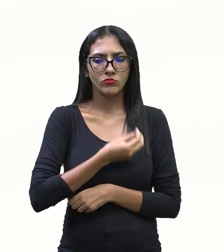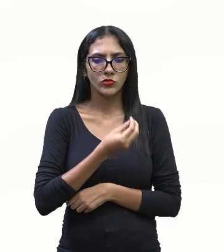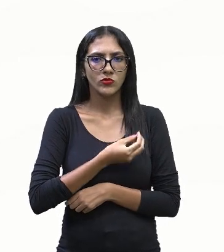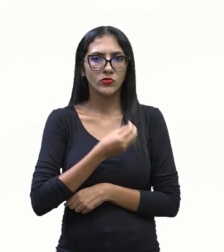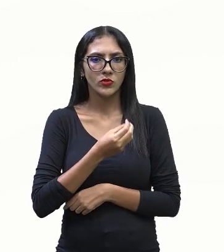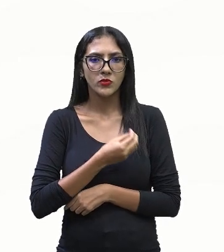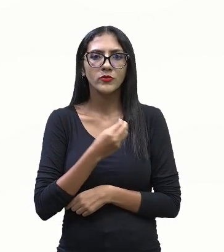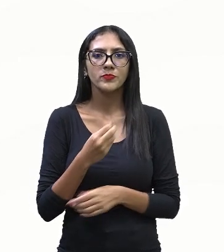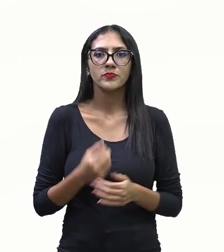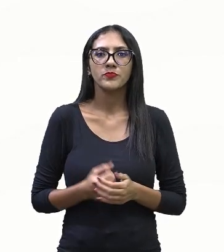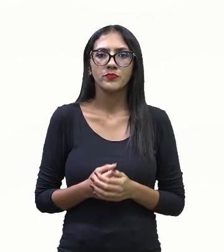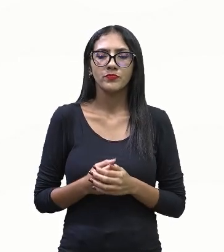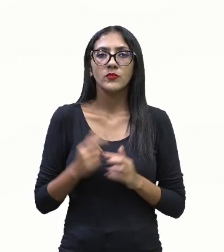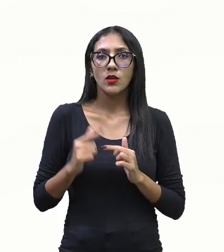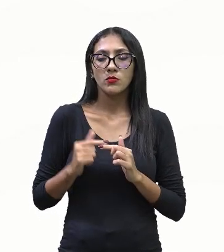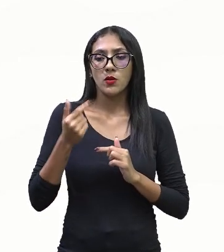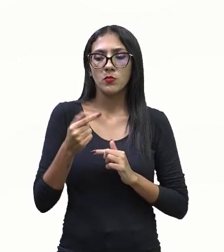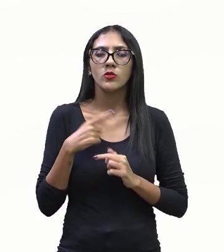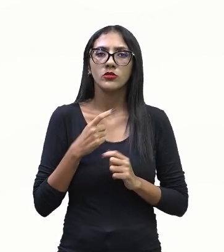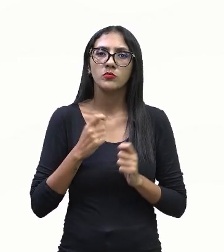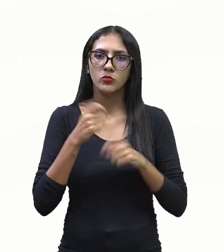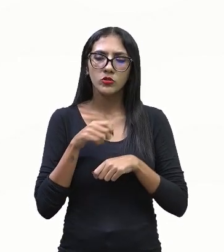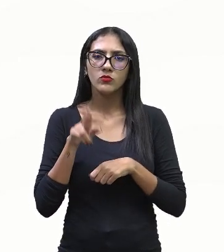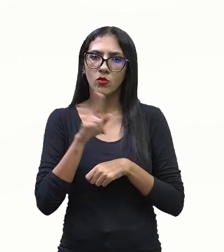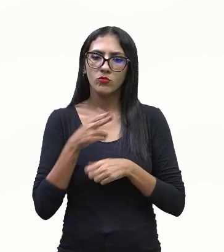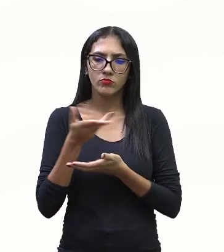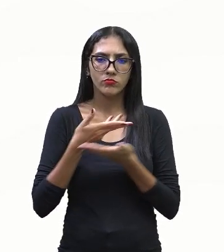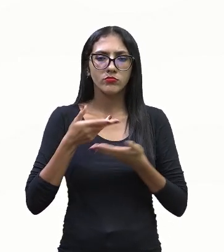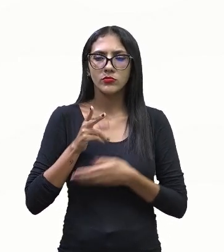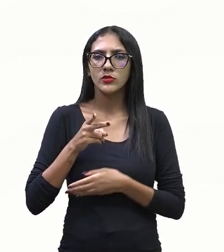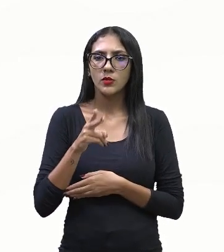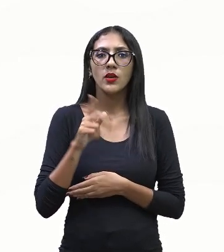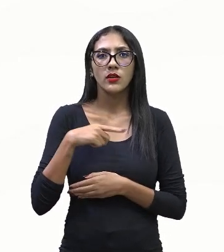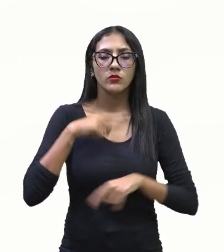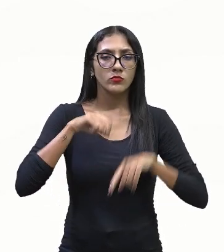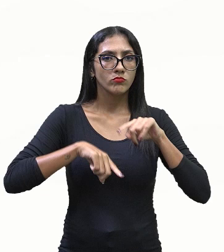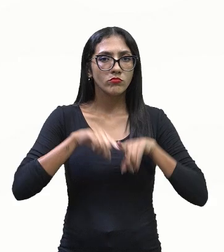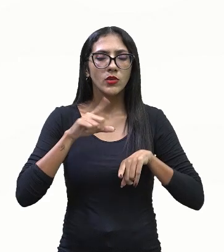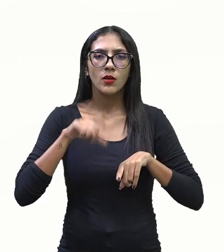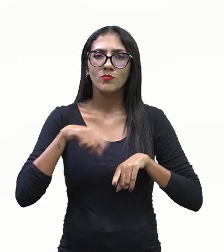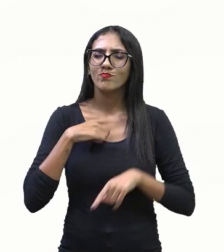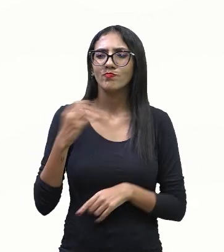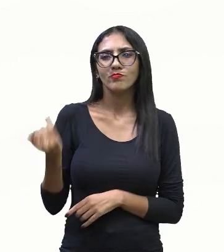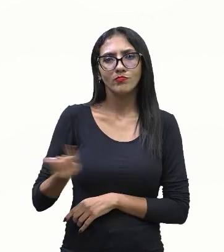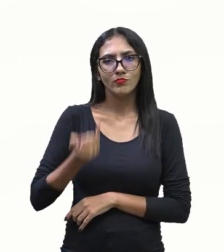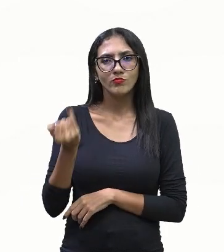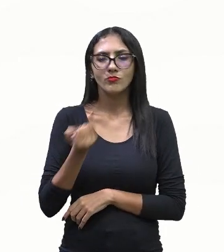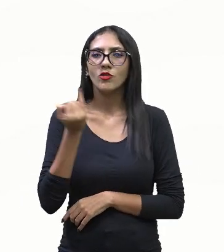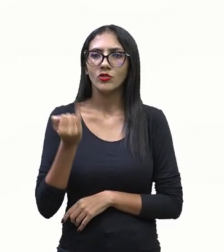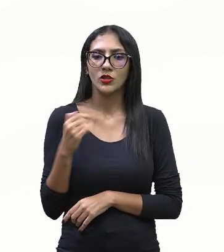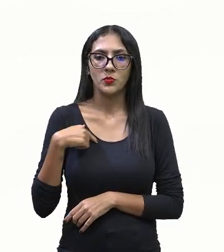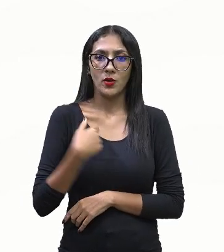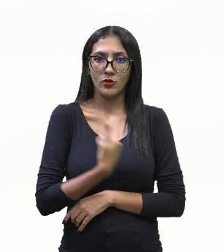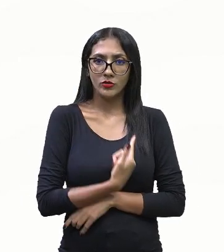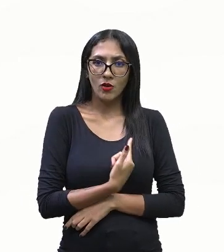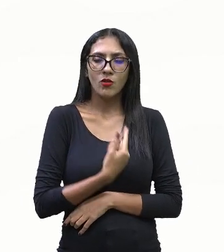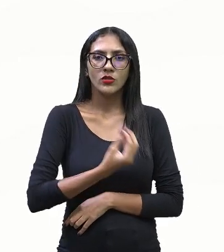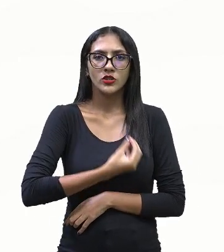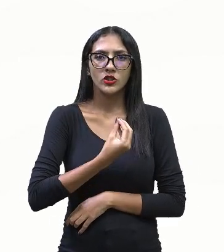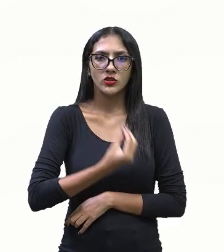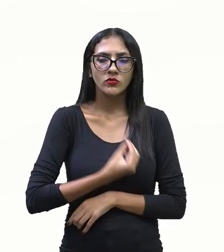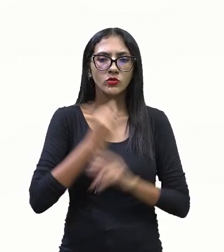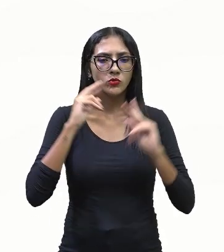e posteriormente retorne ao meio ambiente. Esse elemento é de extrema importância para nós, seres